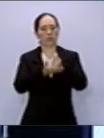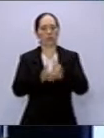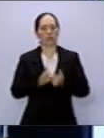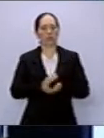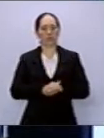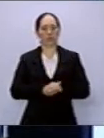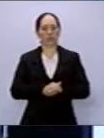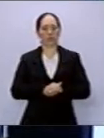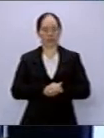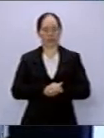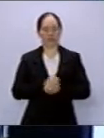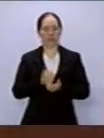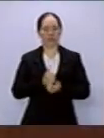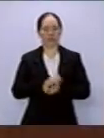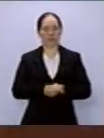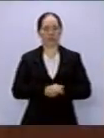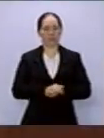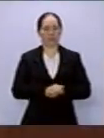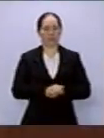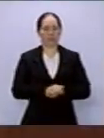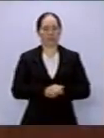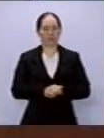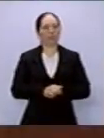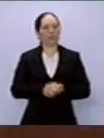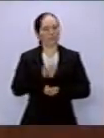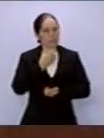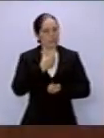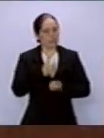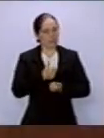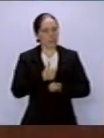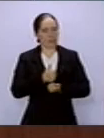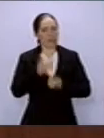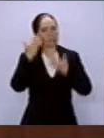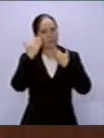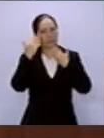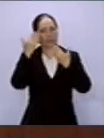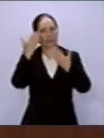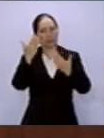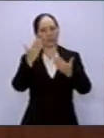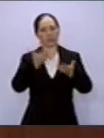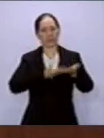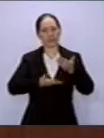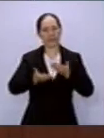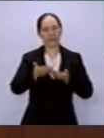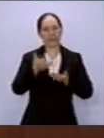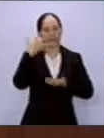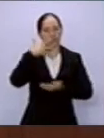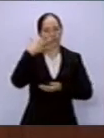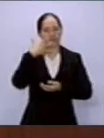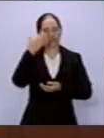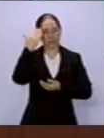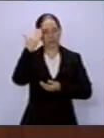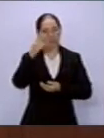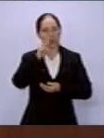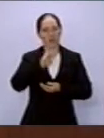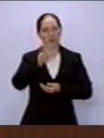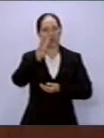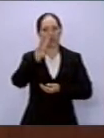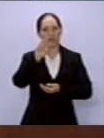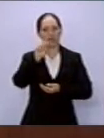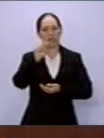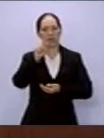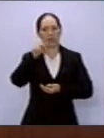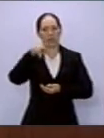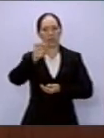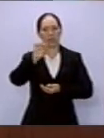seu trabalho preso é muito bem Agradeço a participação do Dr Wagner Freitas